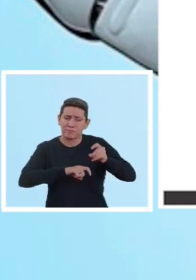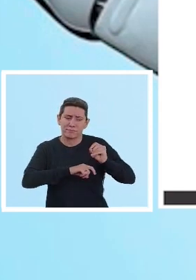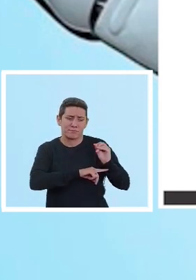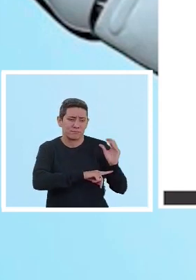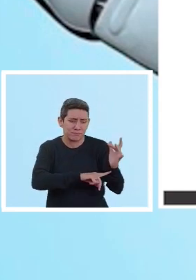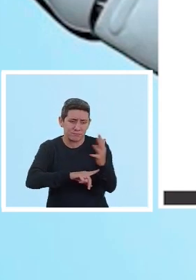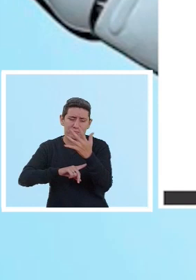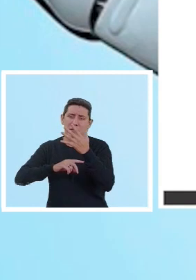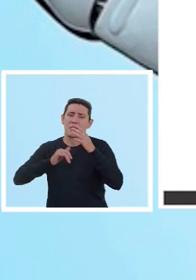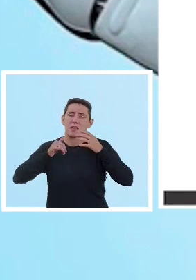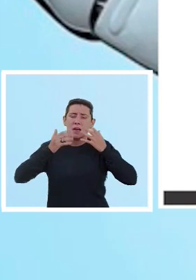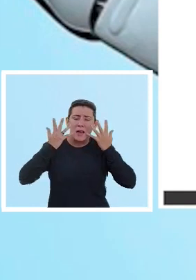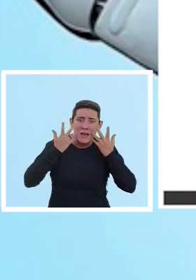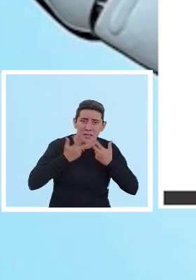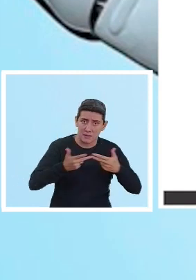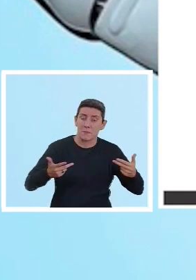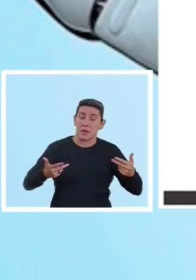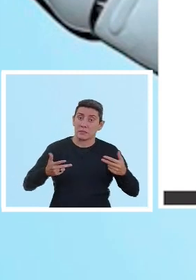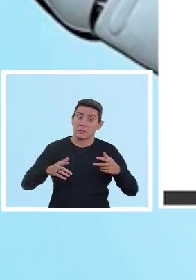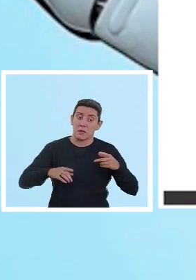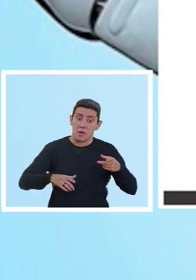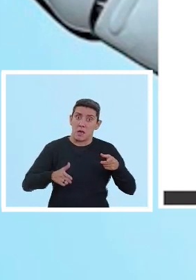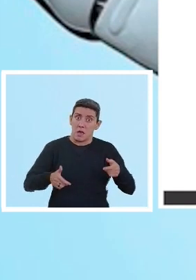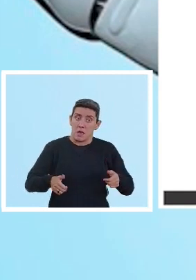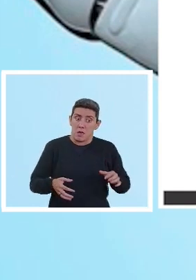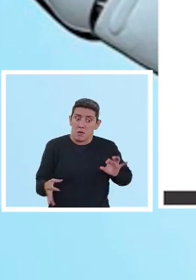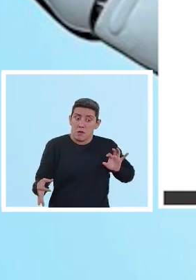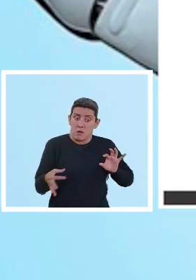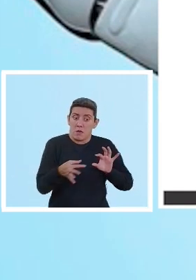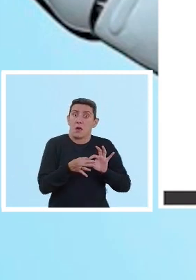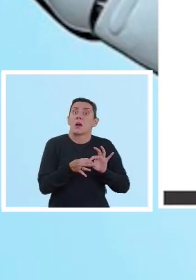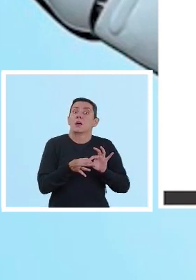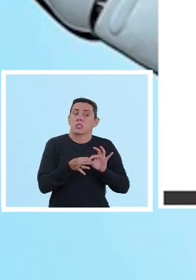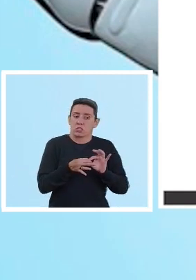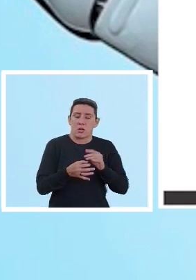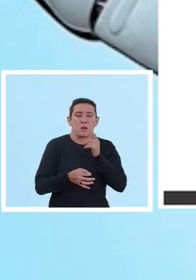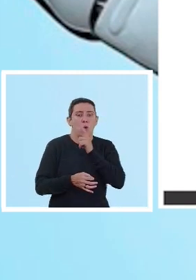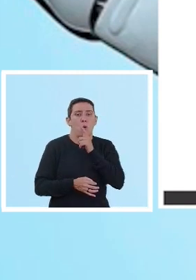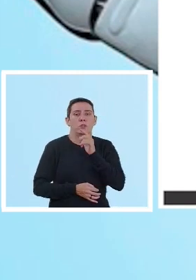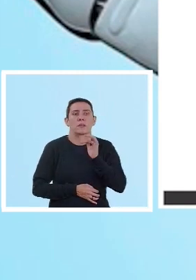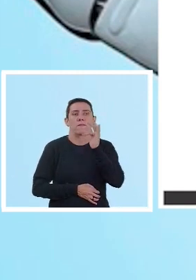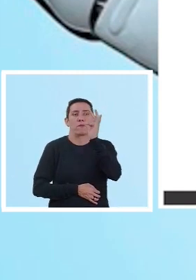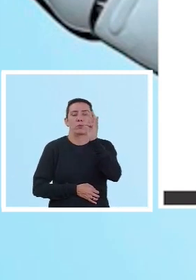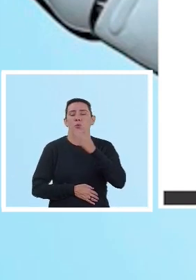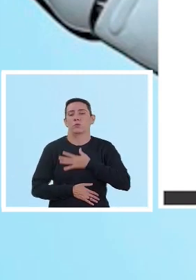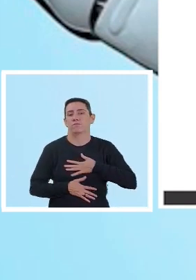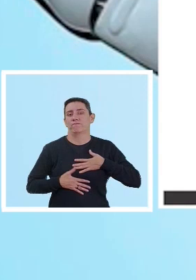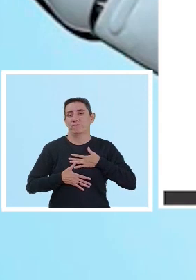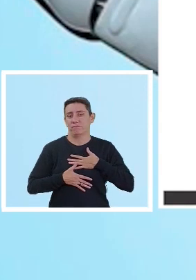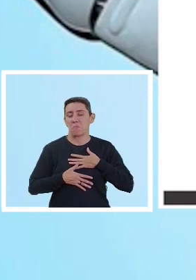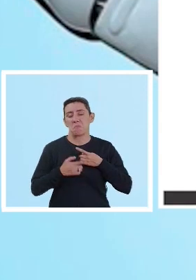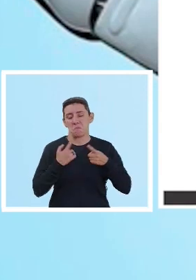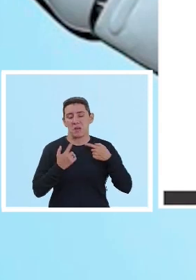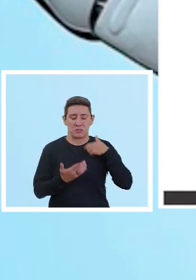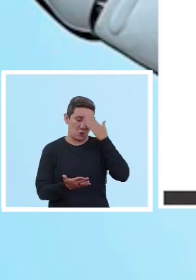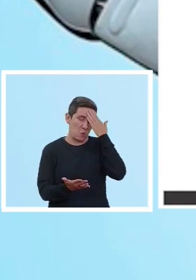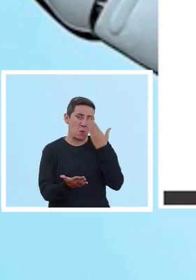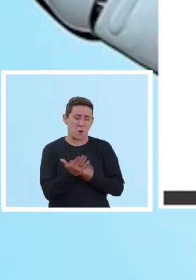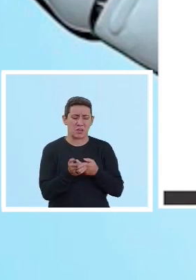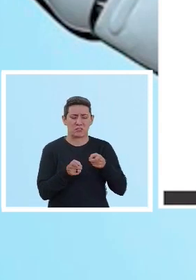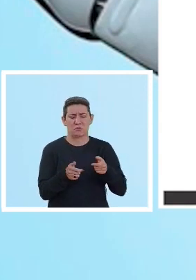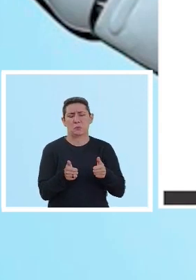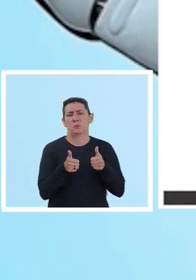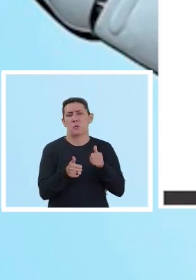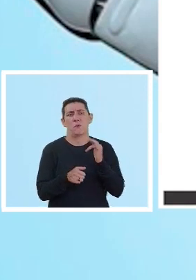né E aí sim você ter um você ter resultados satisfatórios mas o caminho é esse Eu acredito que seja um